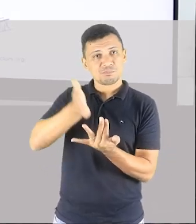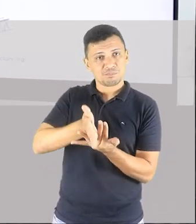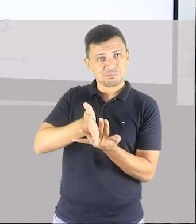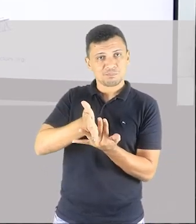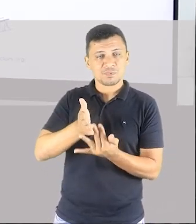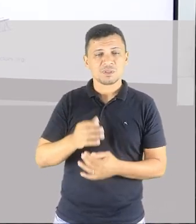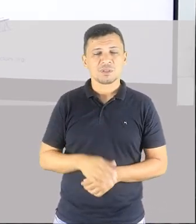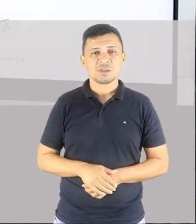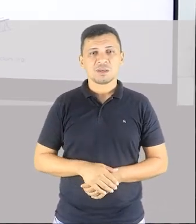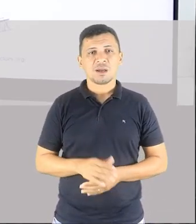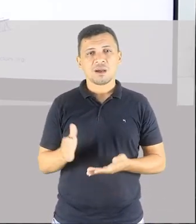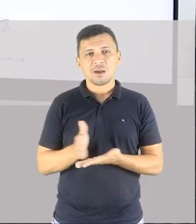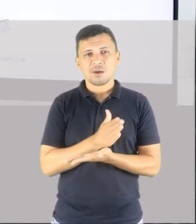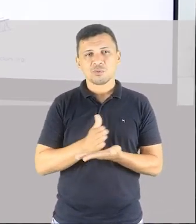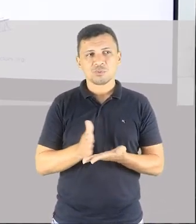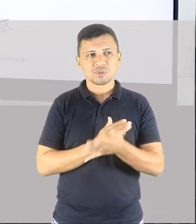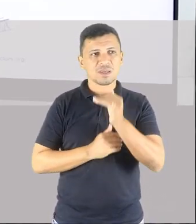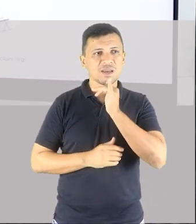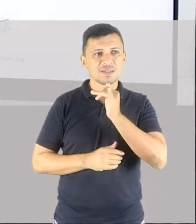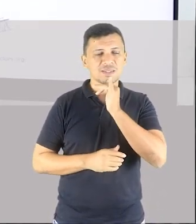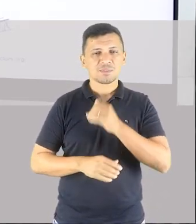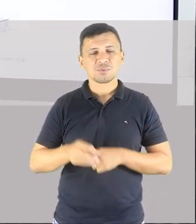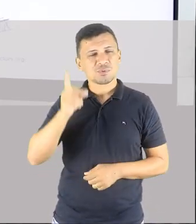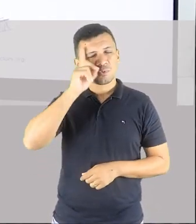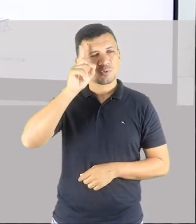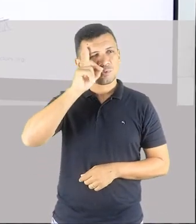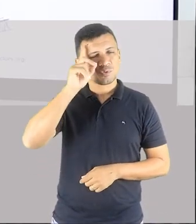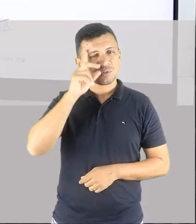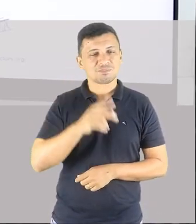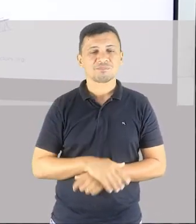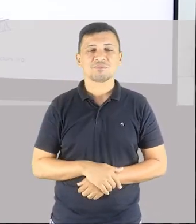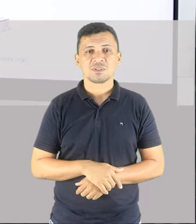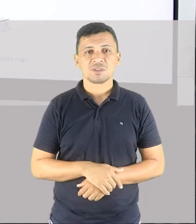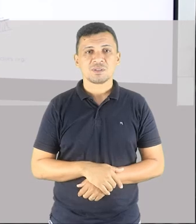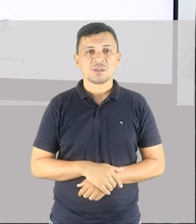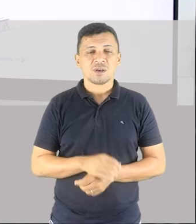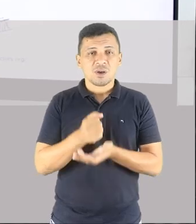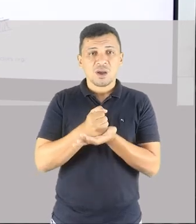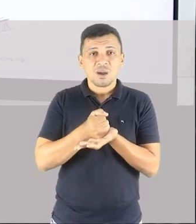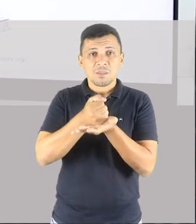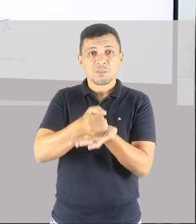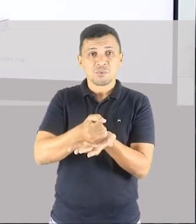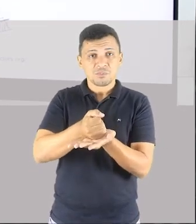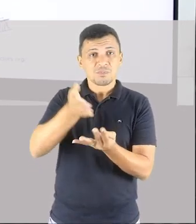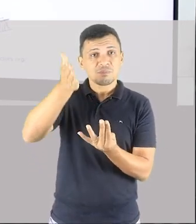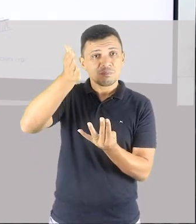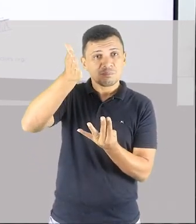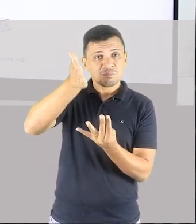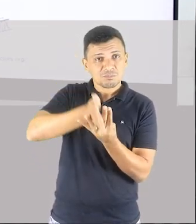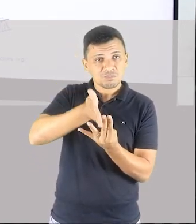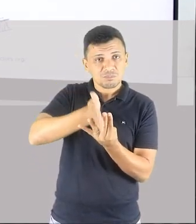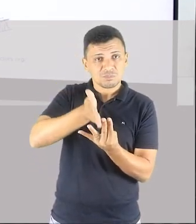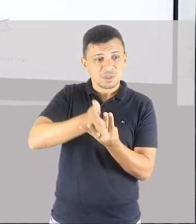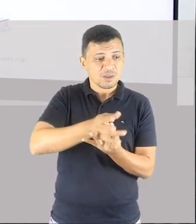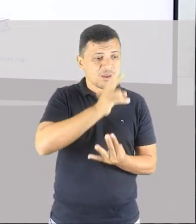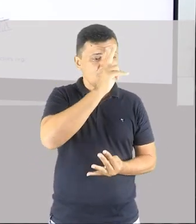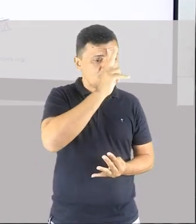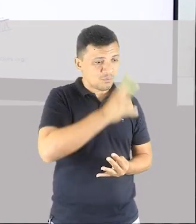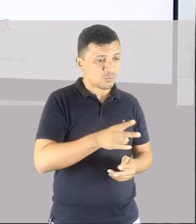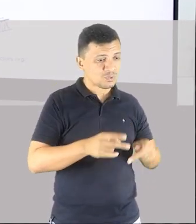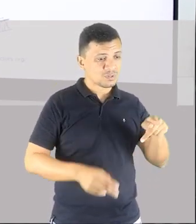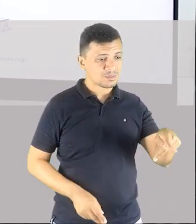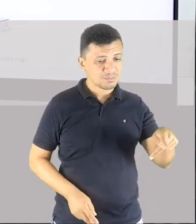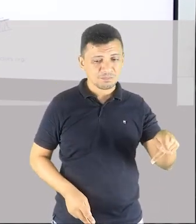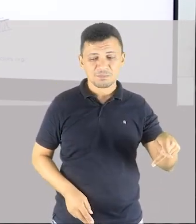alguns exemplos do nosso dia a dia. Vamos ver, ó. A alavanca interfixa é aquela em que o ponto de apoio se localiza entre a força potente e a